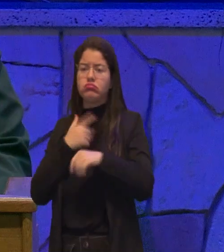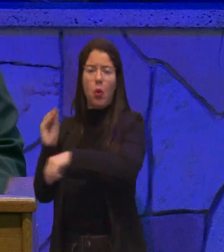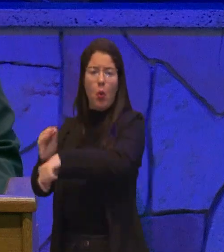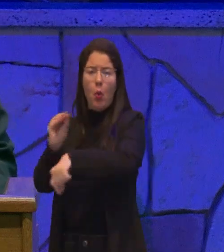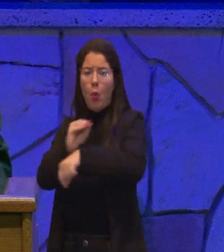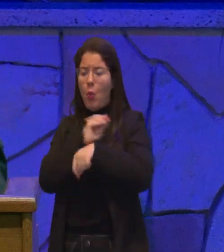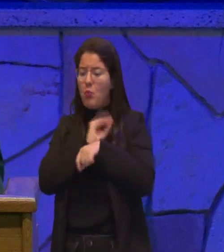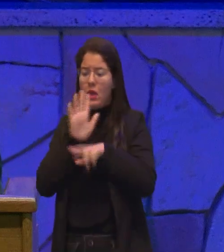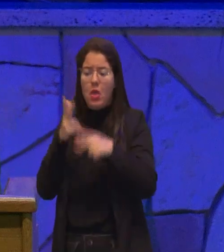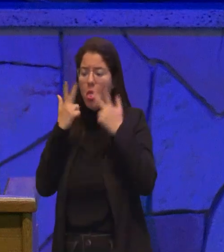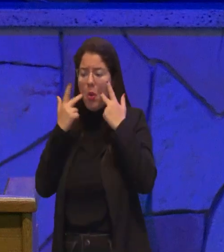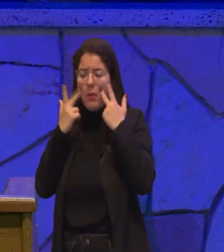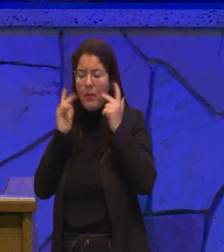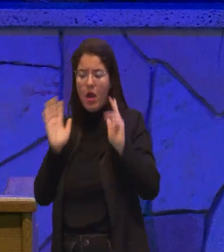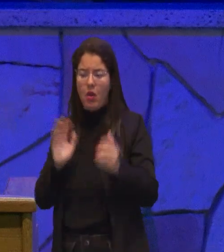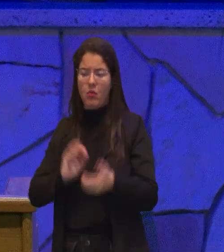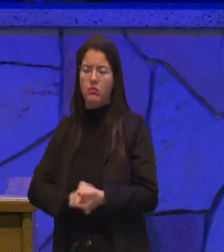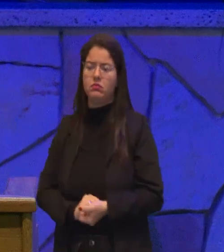normalmente.